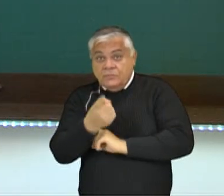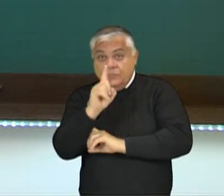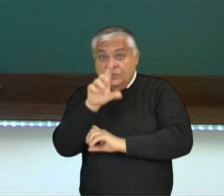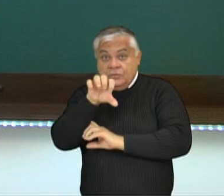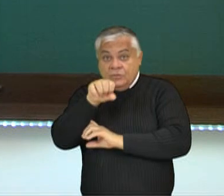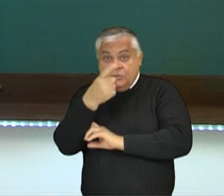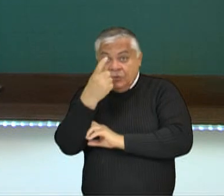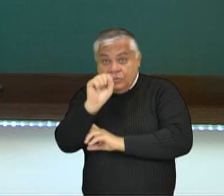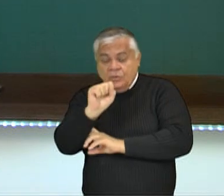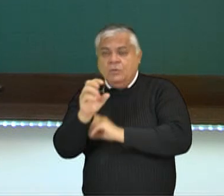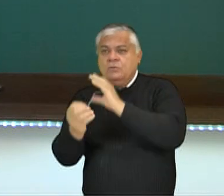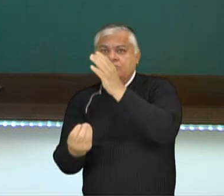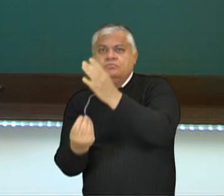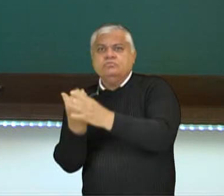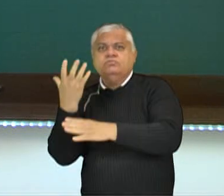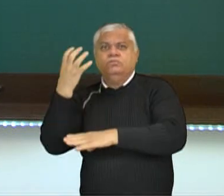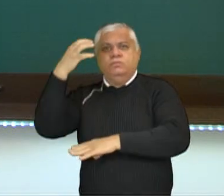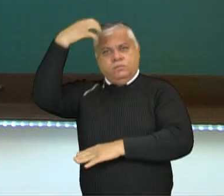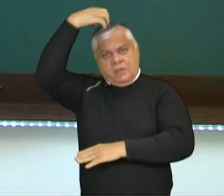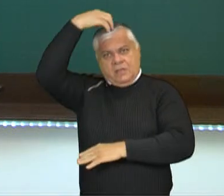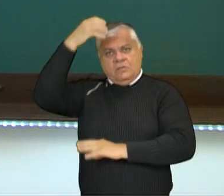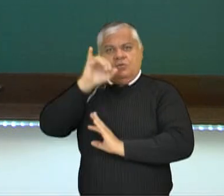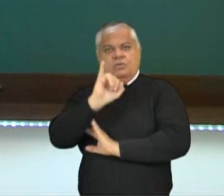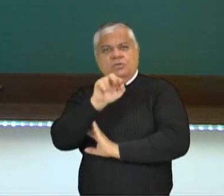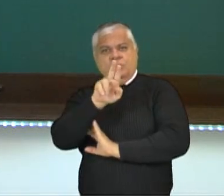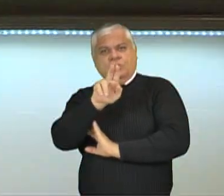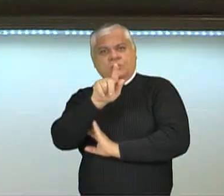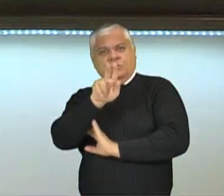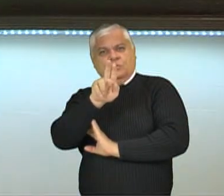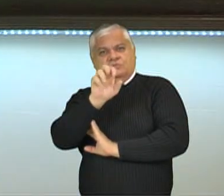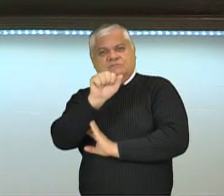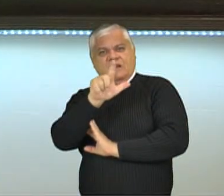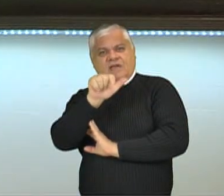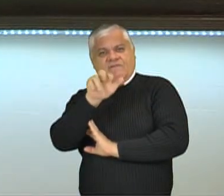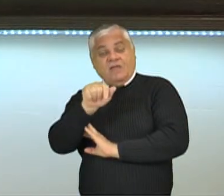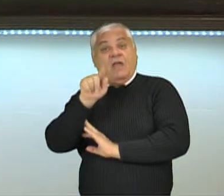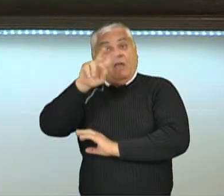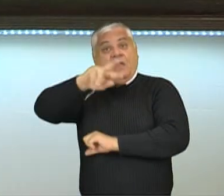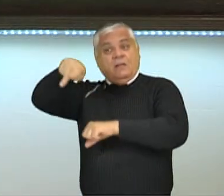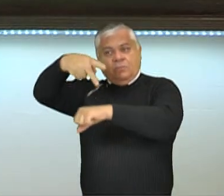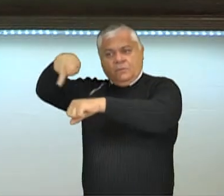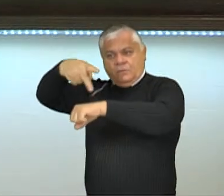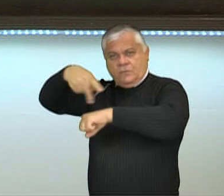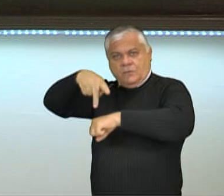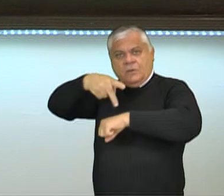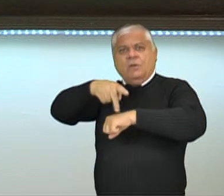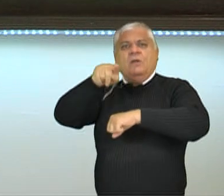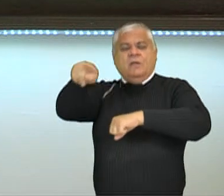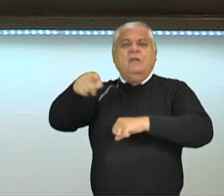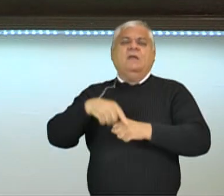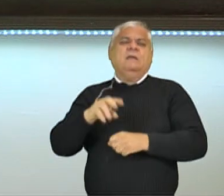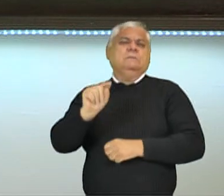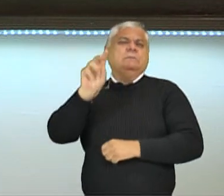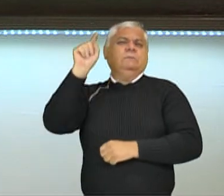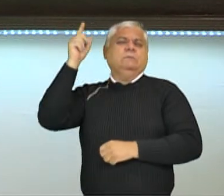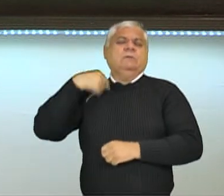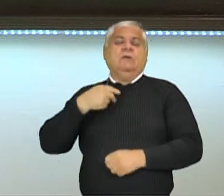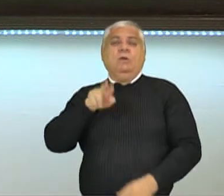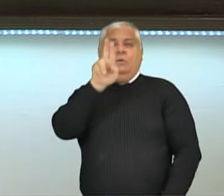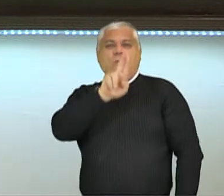aí o Reino da Iugoslávia, fazia parte do leste europeu. Eram as nações dominadas pela antiga